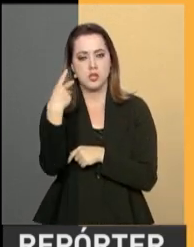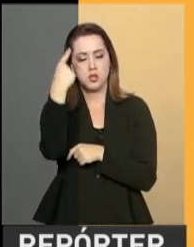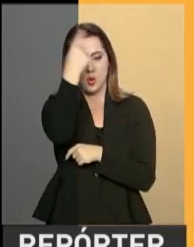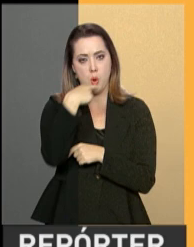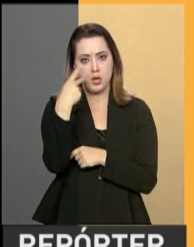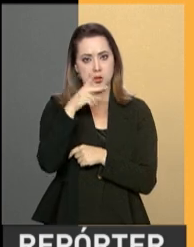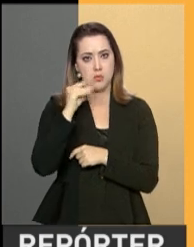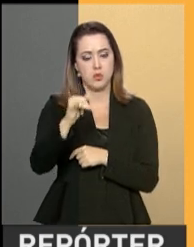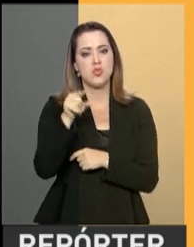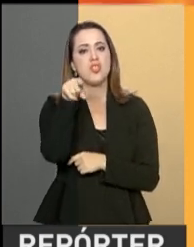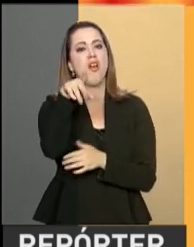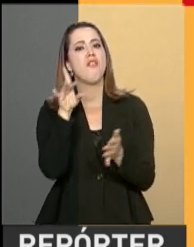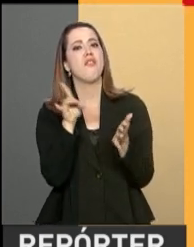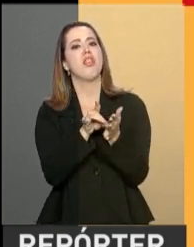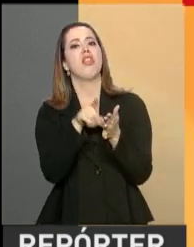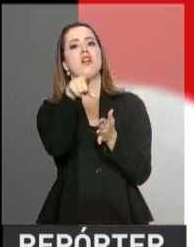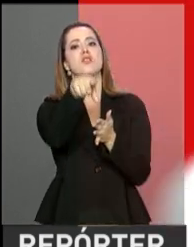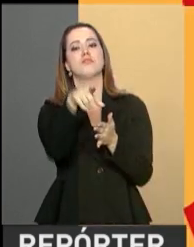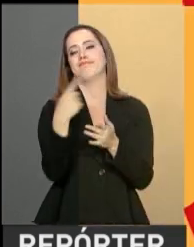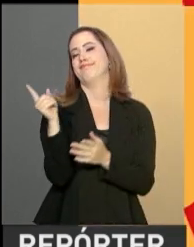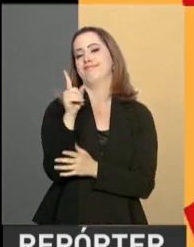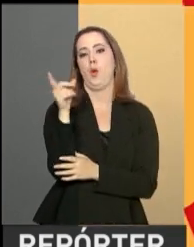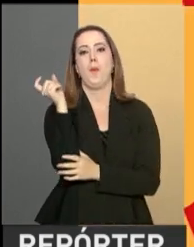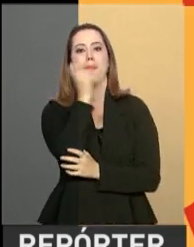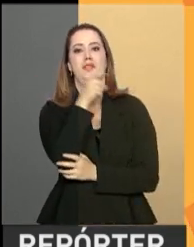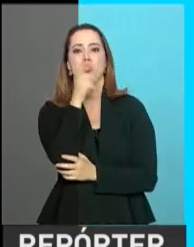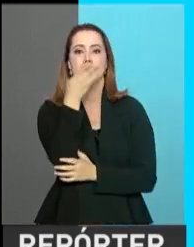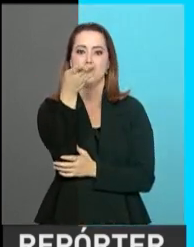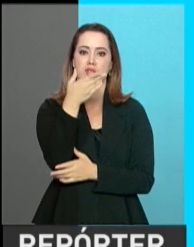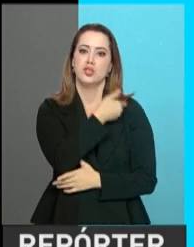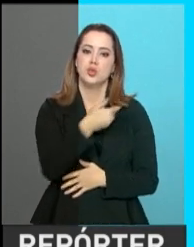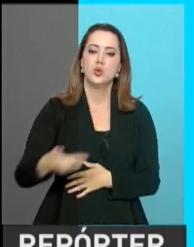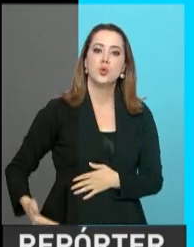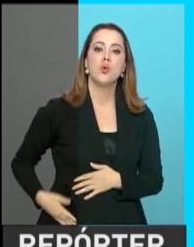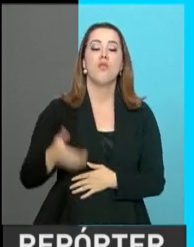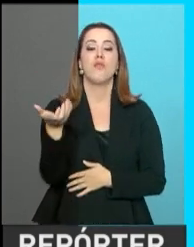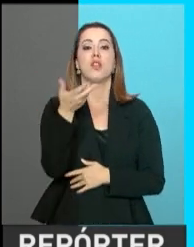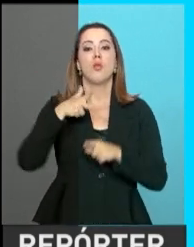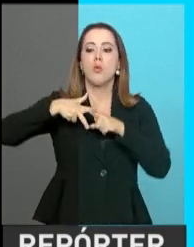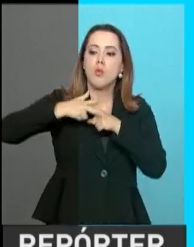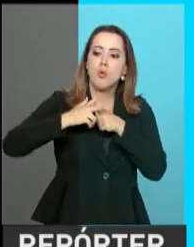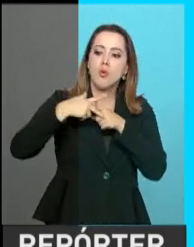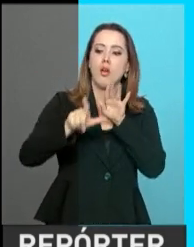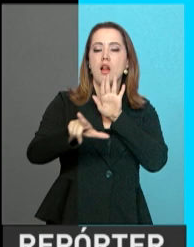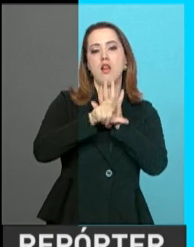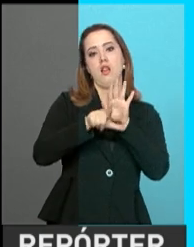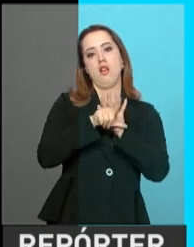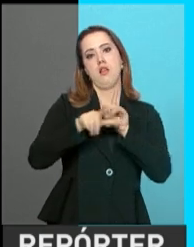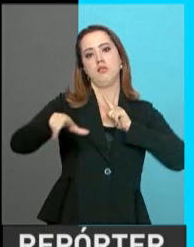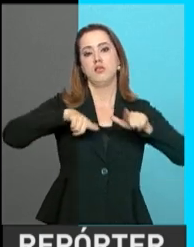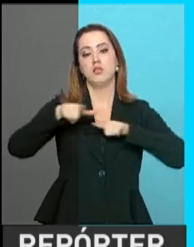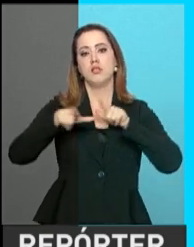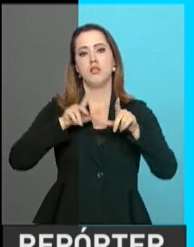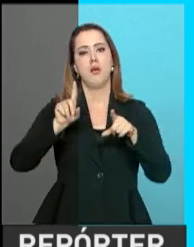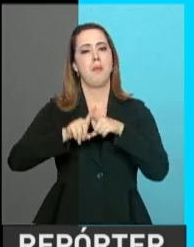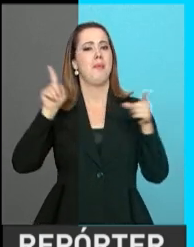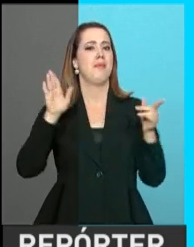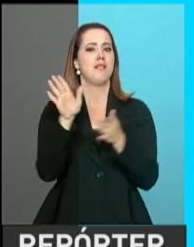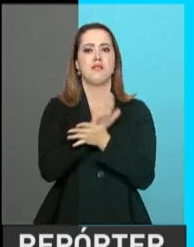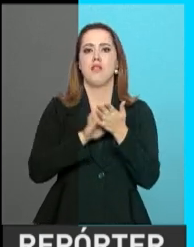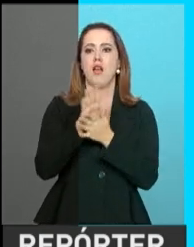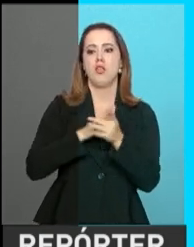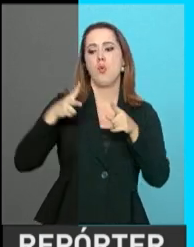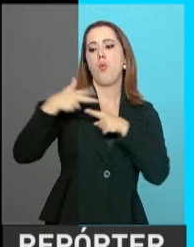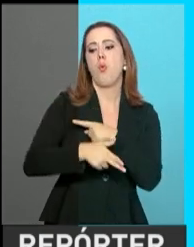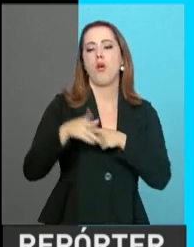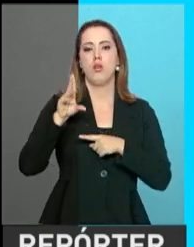que isso é verdade? Essa informação é falsa. O governo pretende atualizar a legislação trabalhista, mas sem extinguir